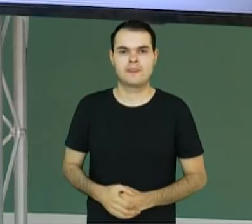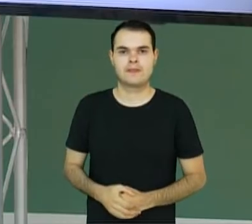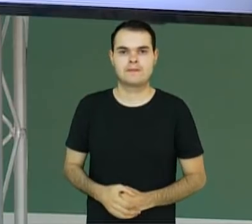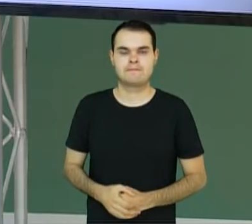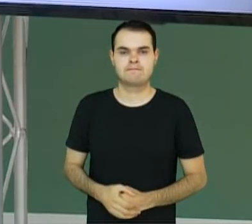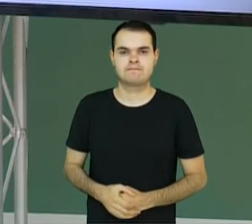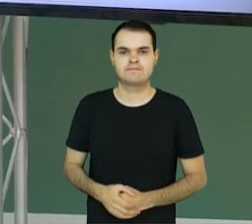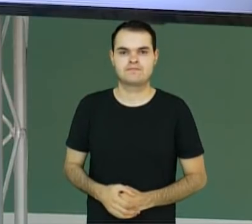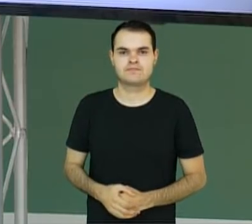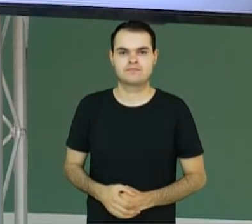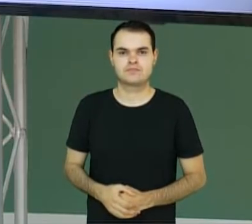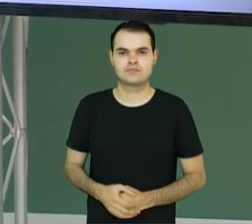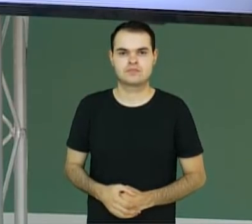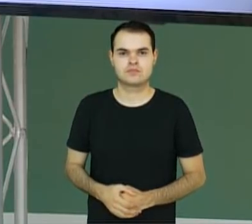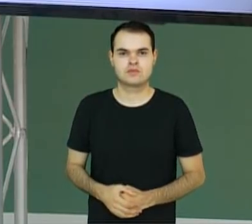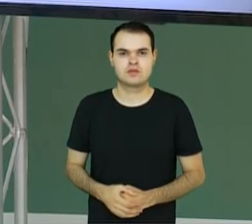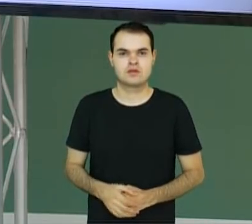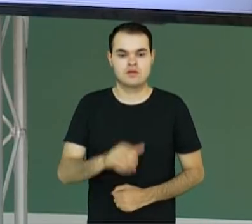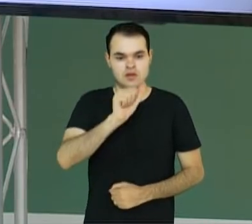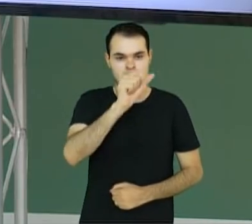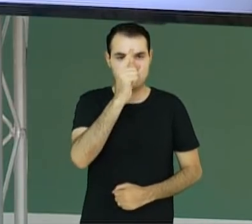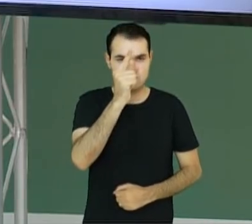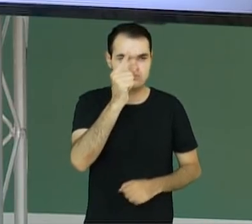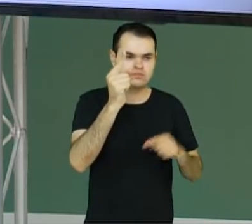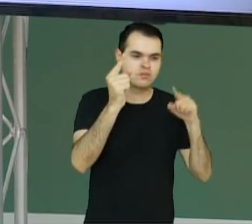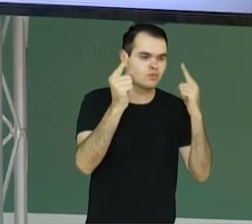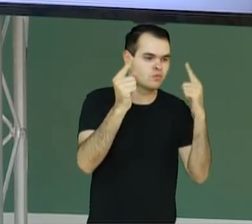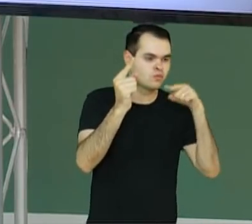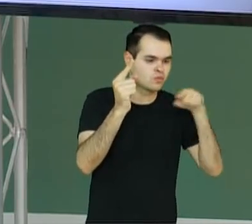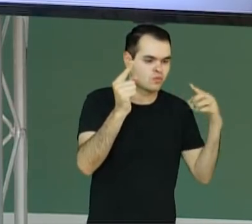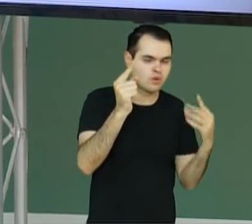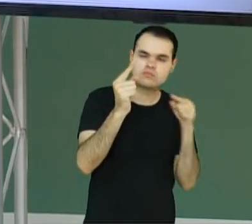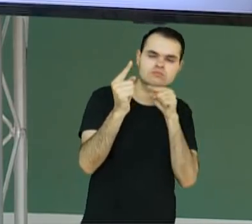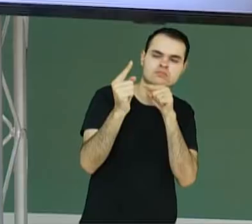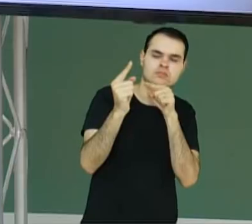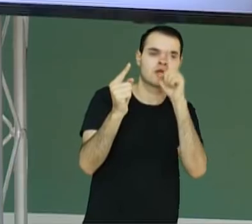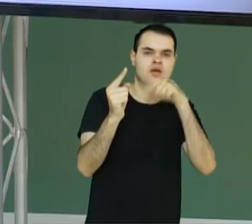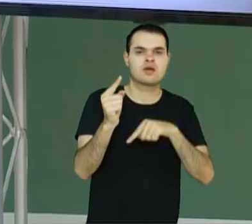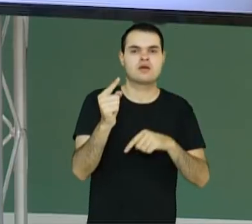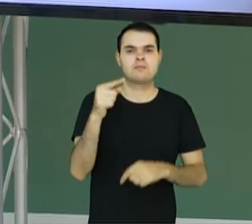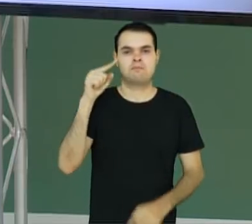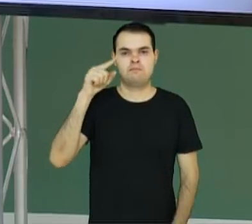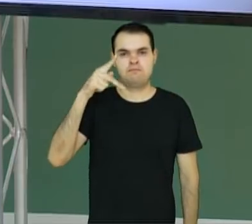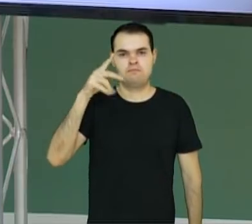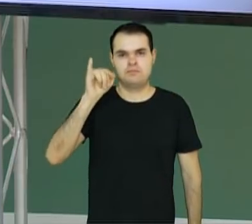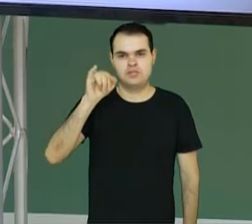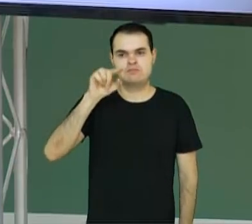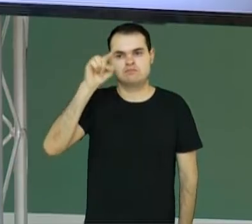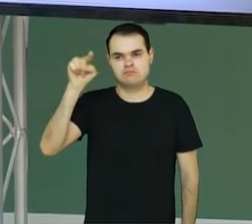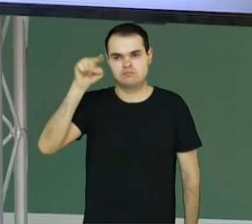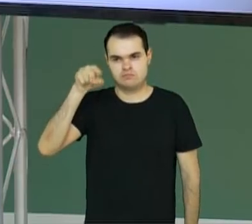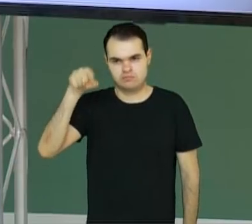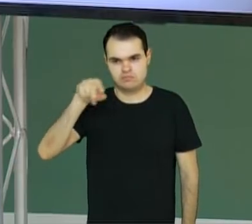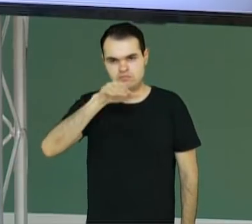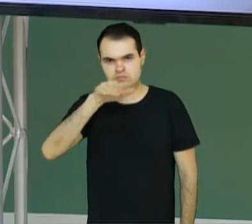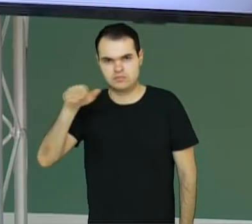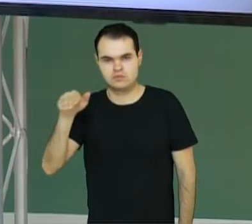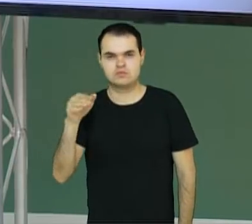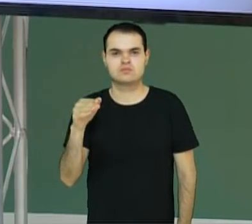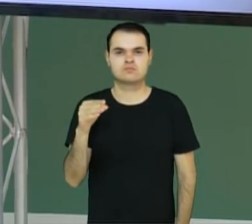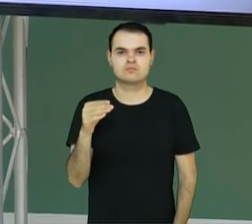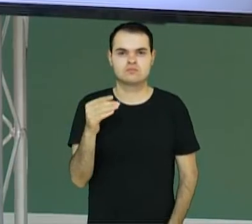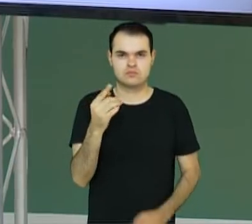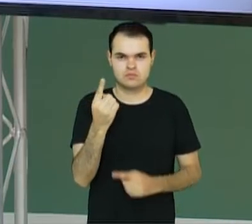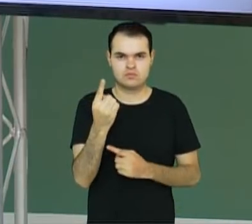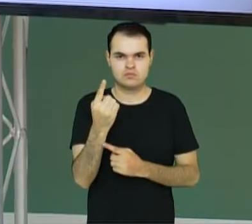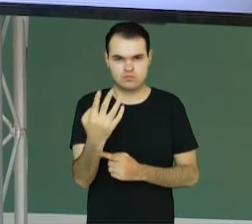1. 1/4 de A1 é 1/4 de 4π, que é a mesma coisa que 4π dividido por 4 e é a